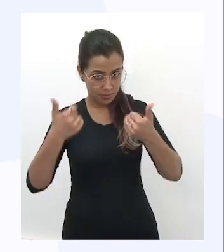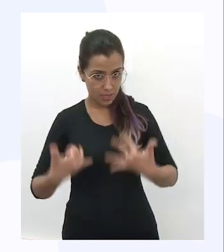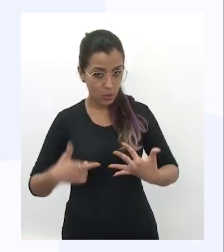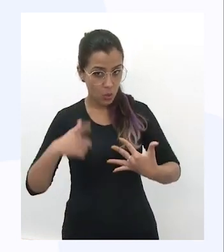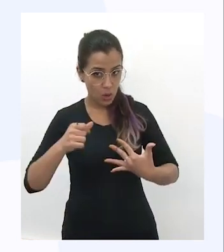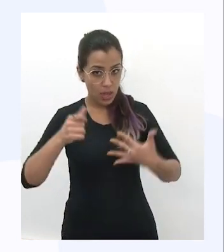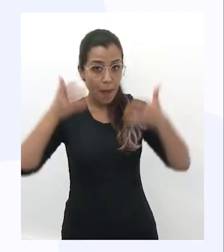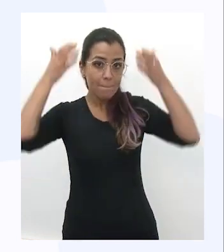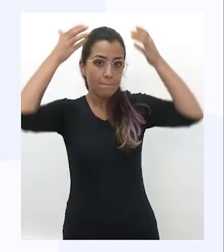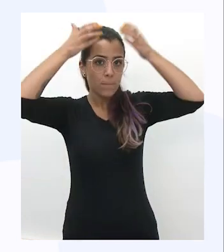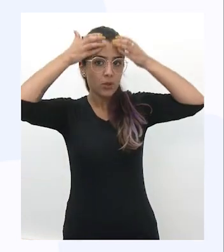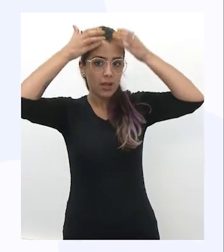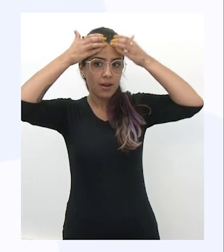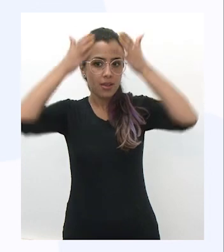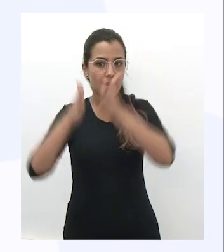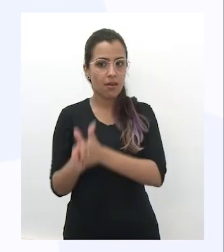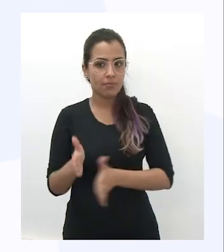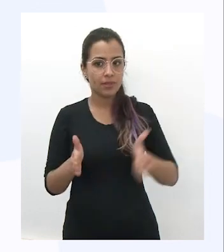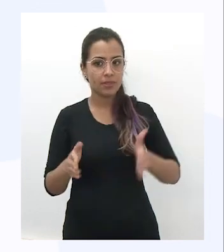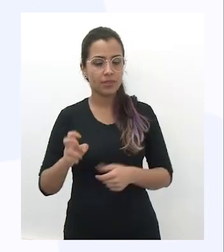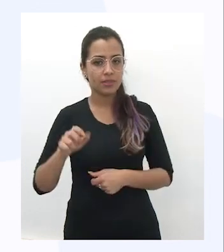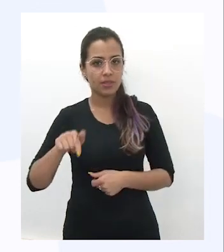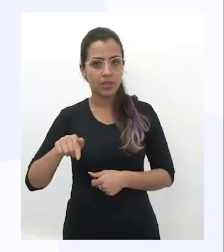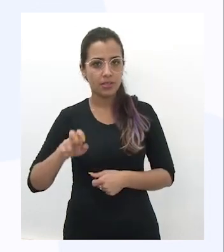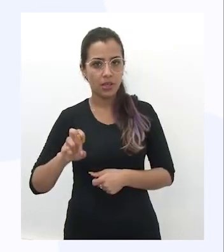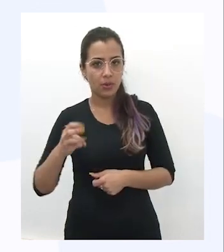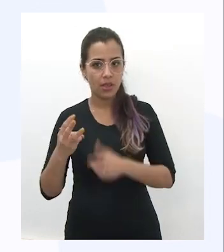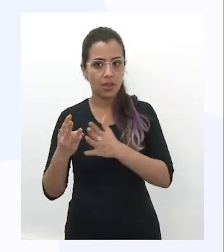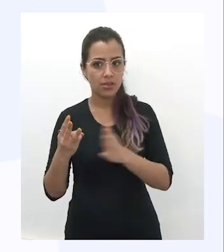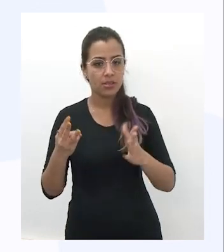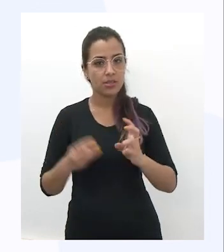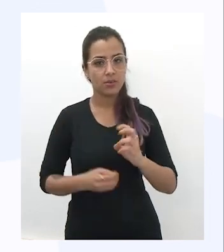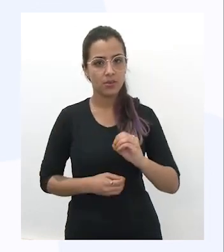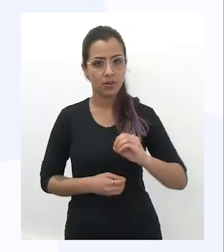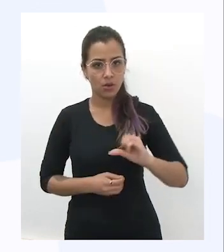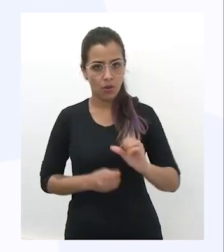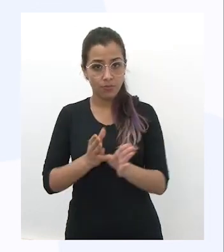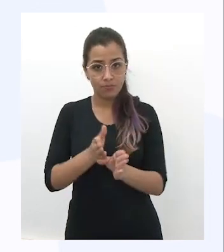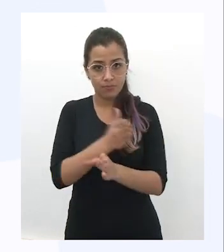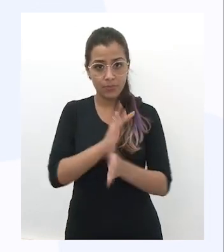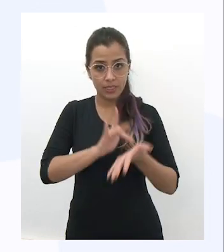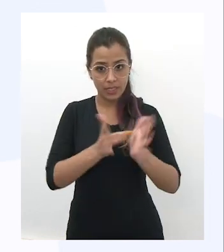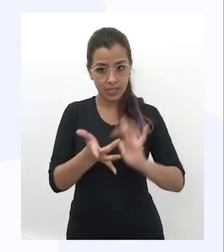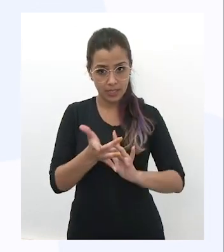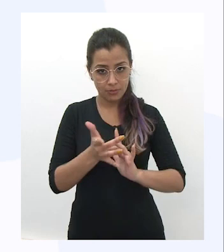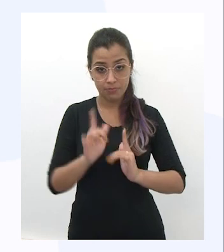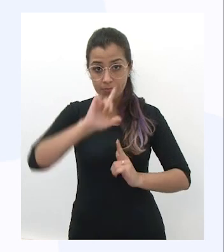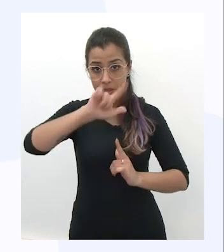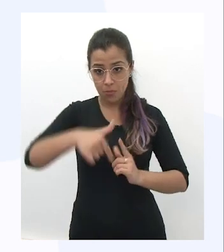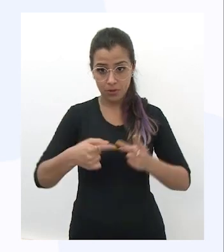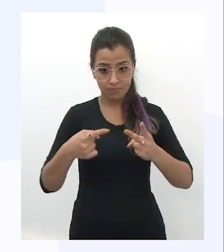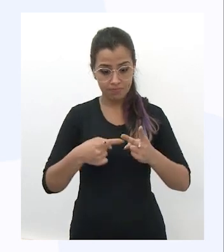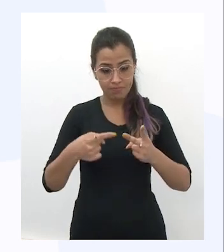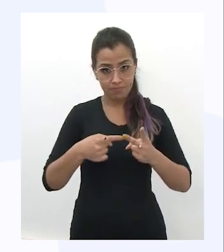a 509 a.C. Terminando a monarquia, Roma ele passa por uma